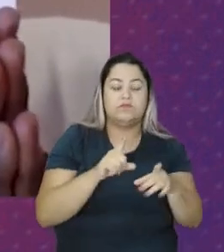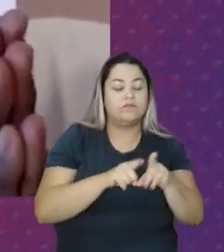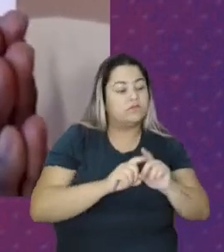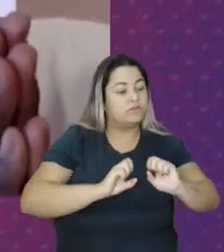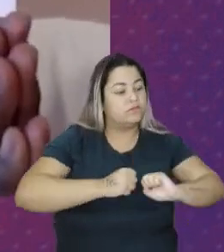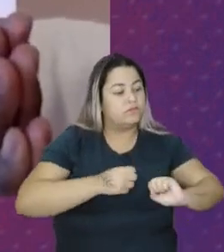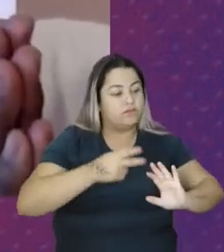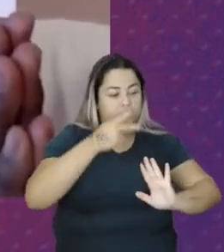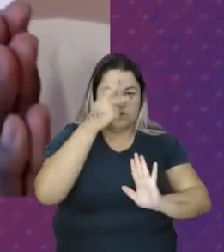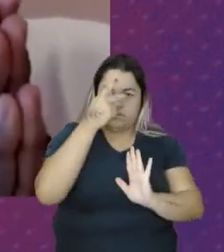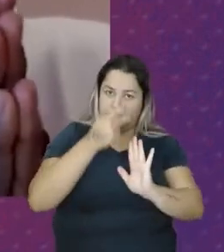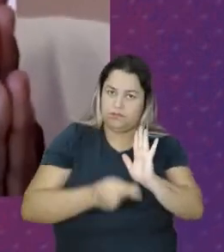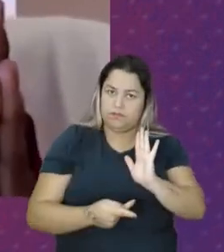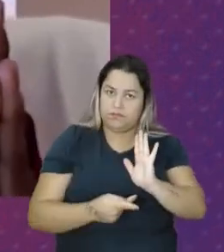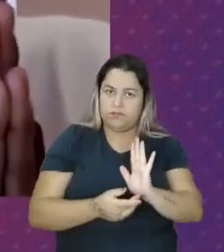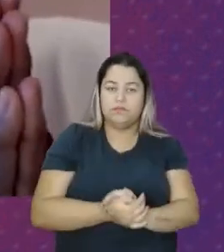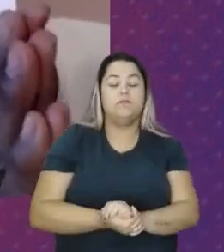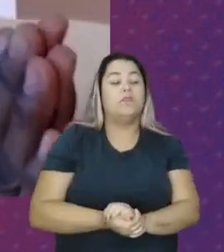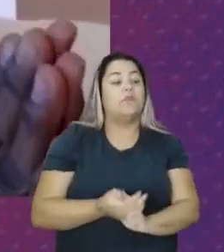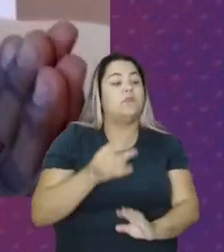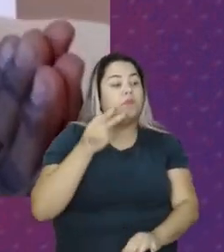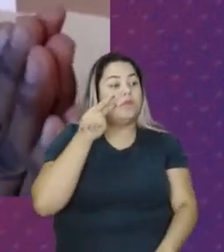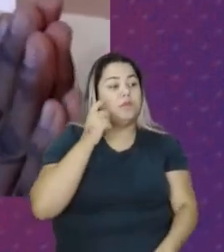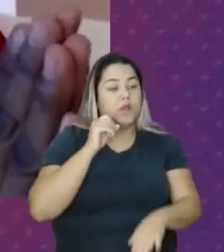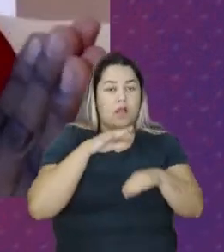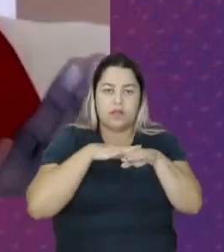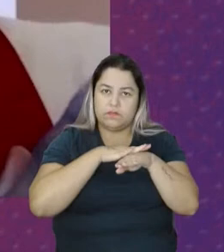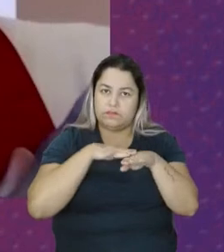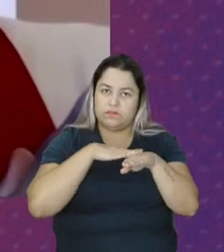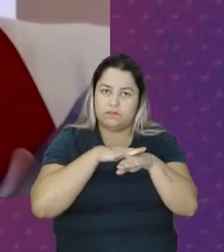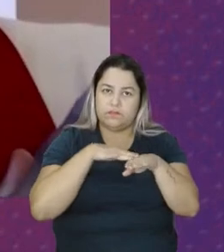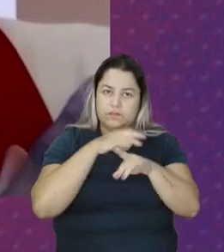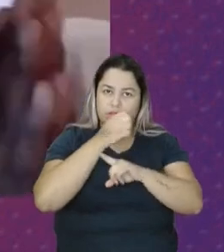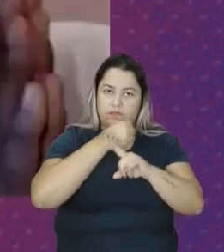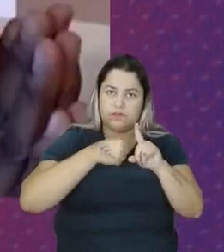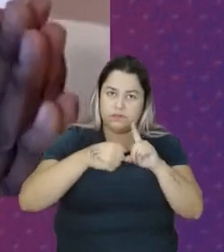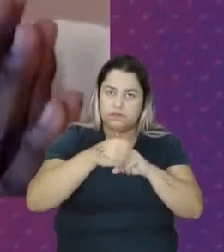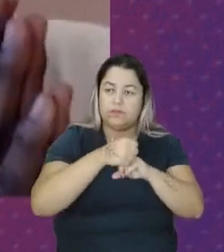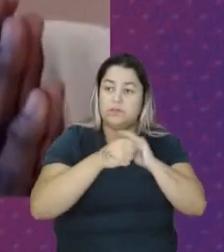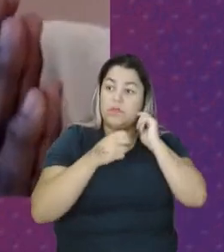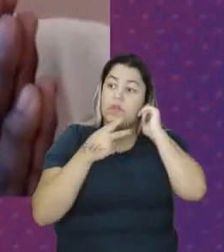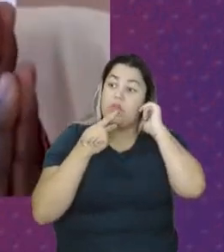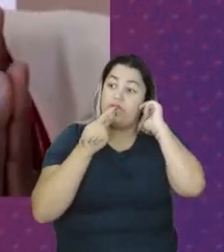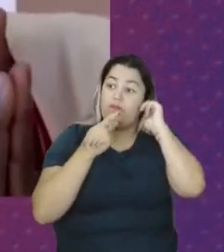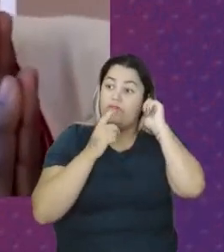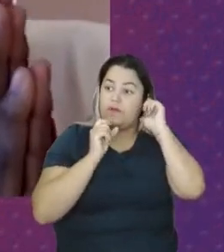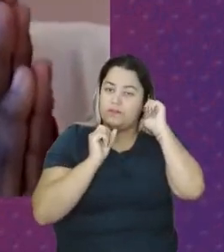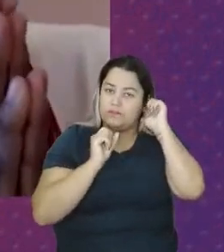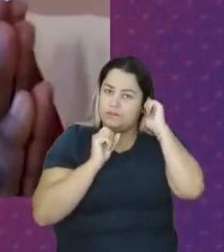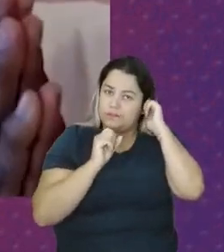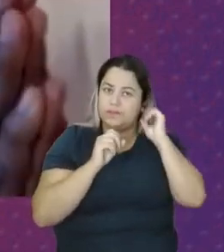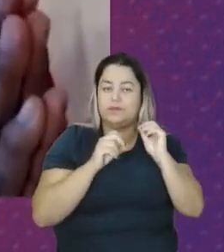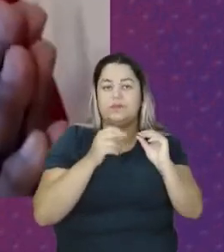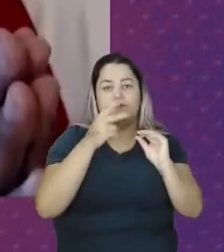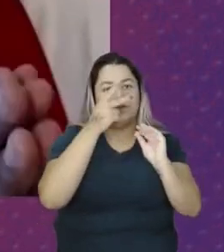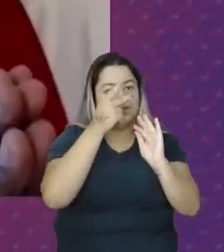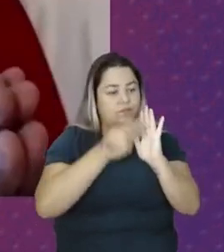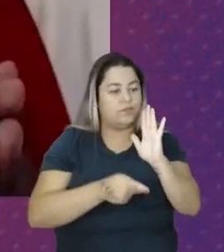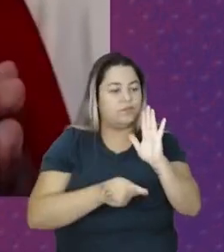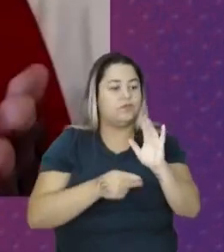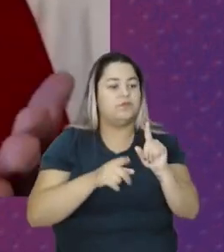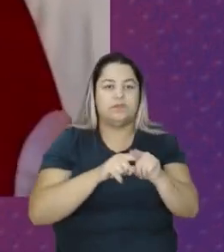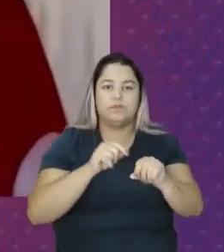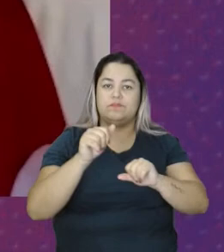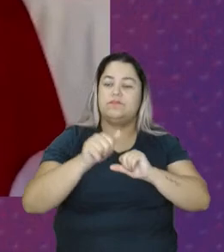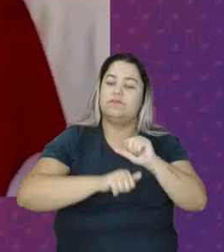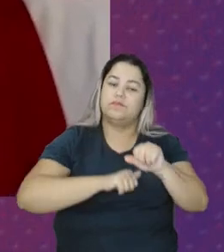grandes projetos para conversar com a sociedade. Eu vou dizer que é um projeto que modificou